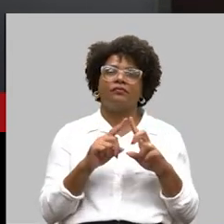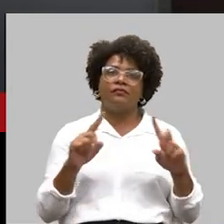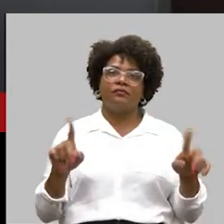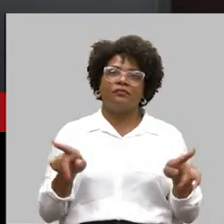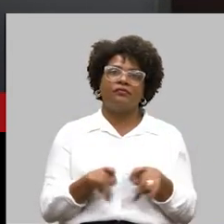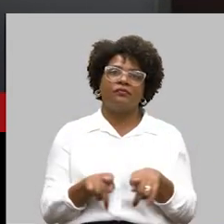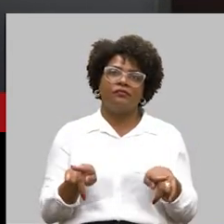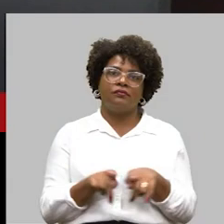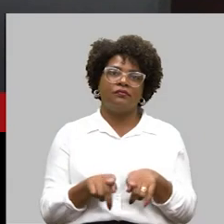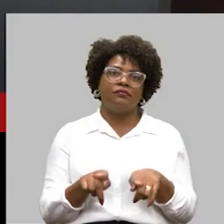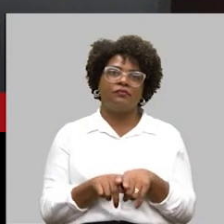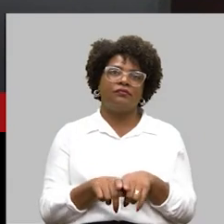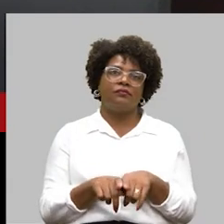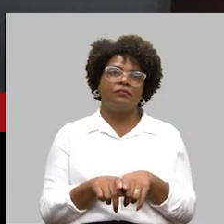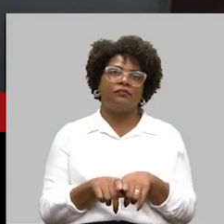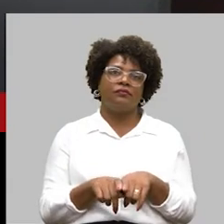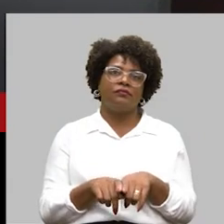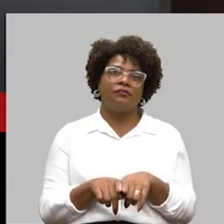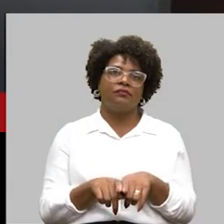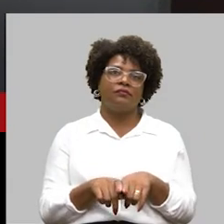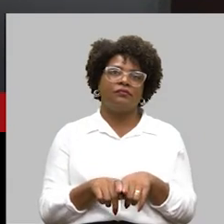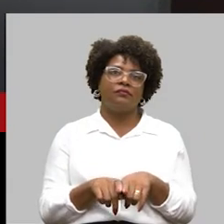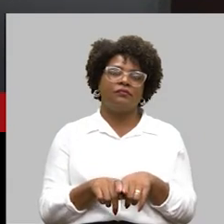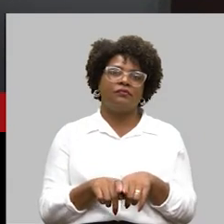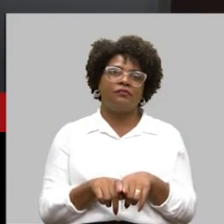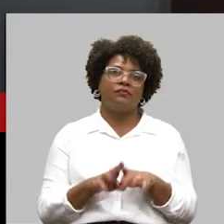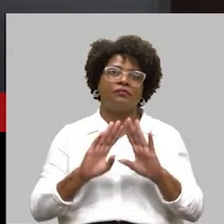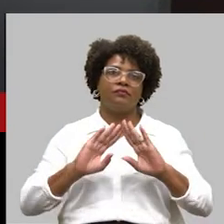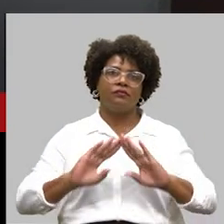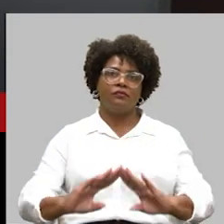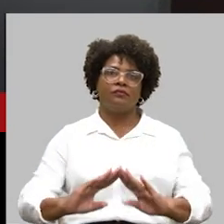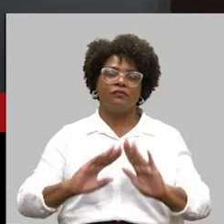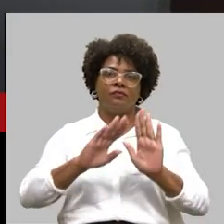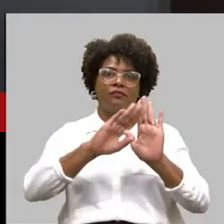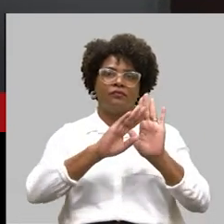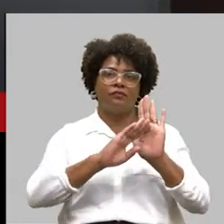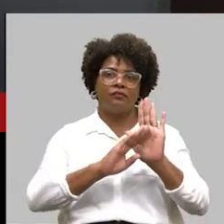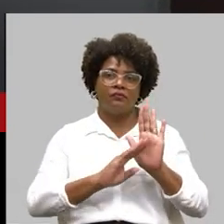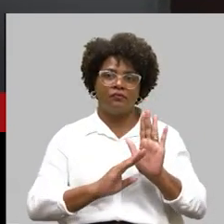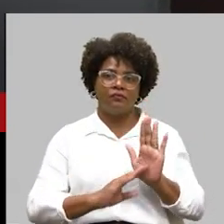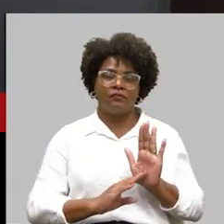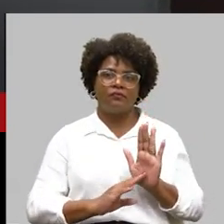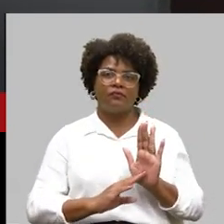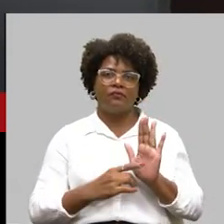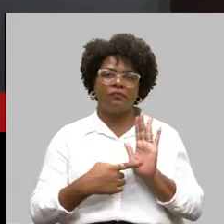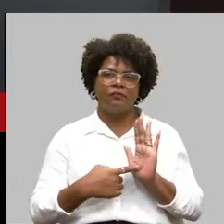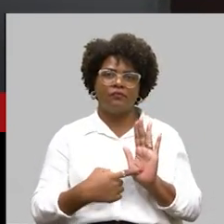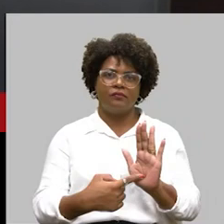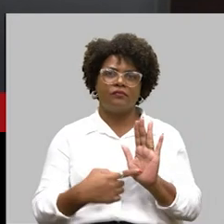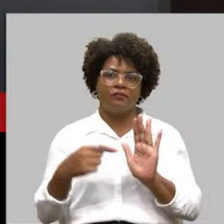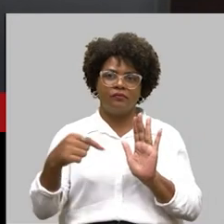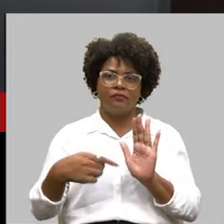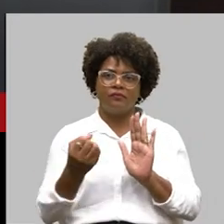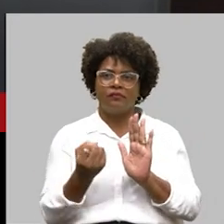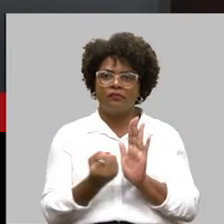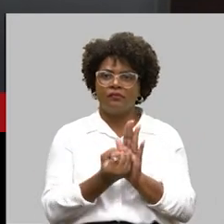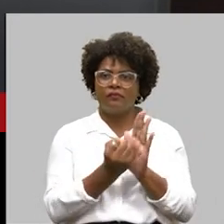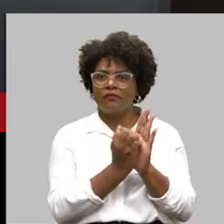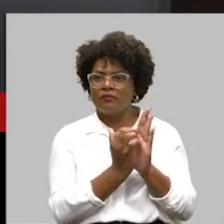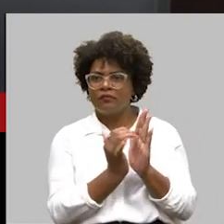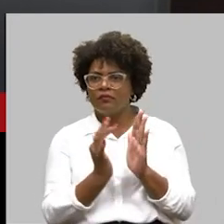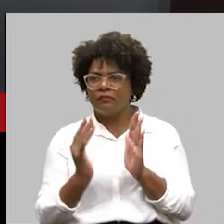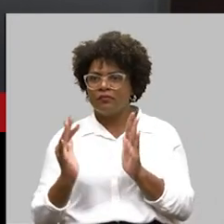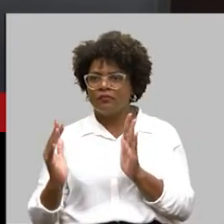é pedir né lá na na programação é para trazer um pouco né da dos dos Marc histórico da